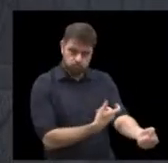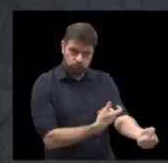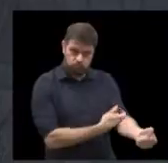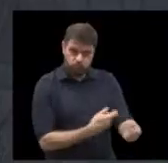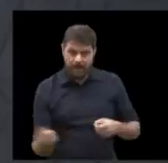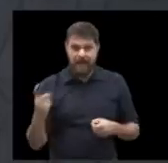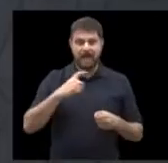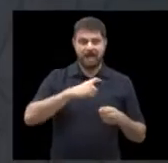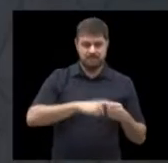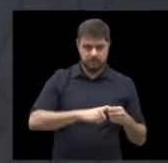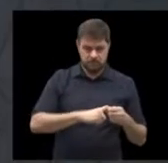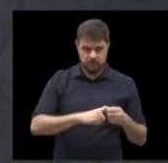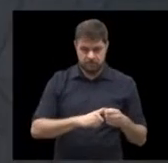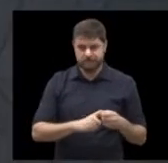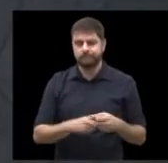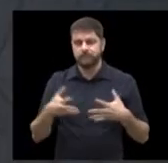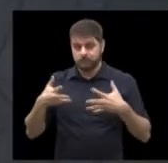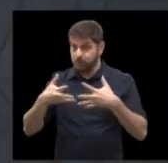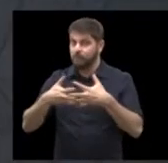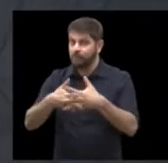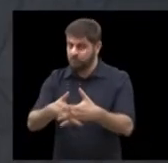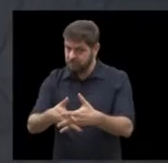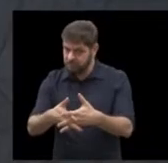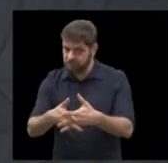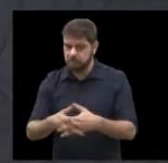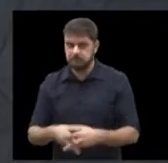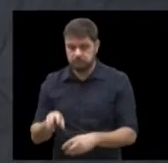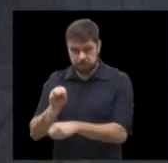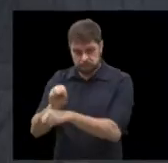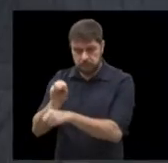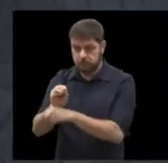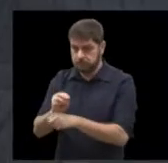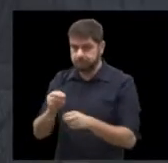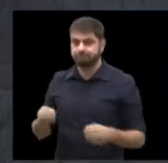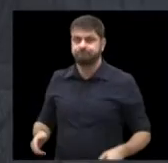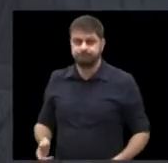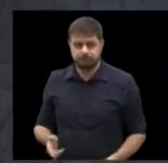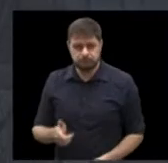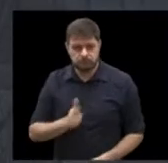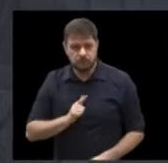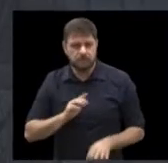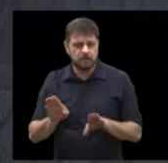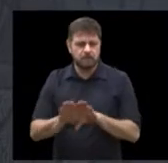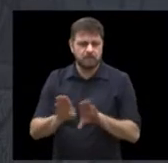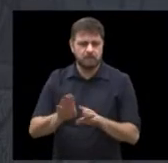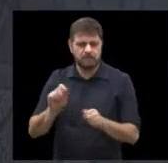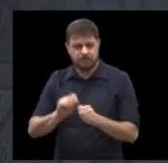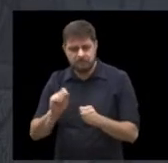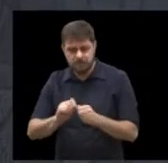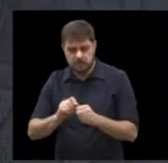é um tratamento sofisticado, complicado, tudo isso. Você também tem que fazer uso